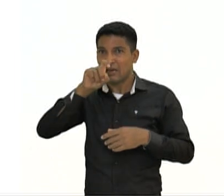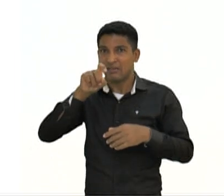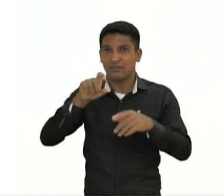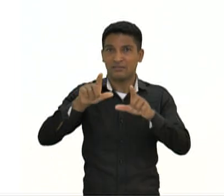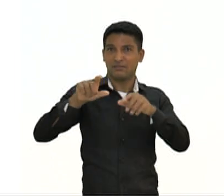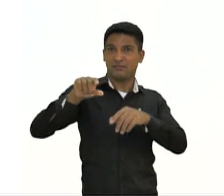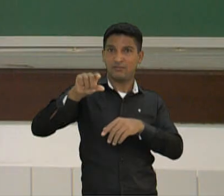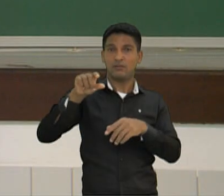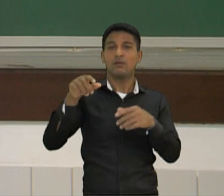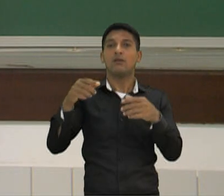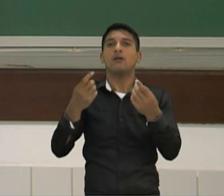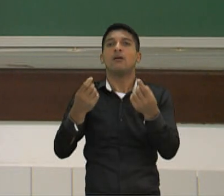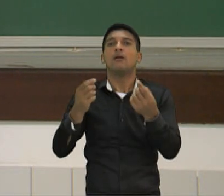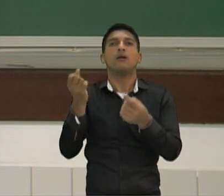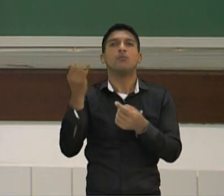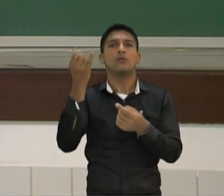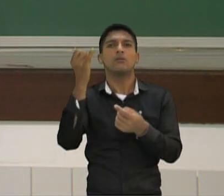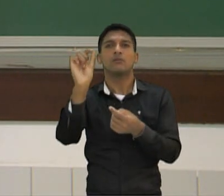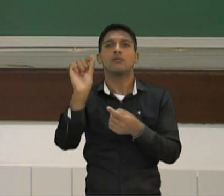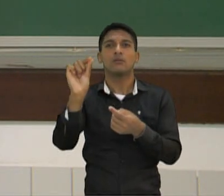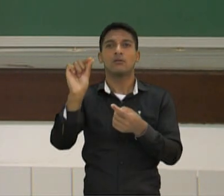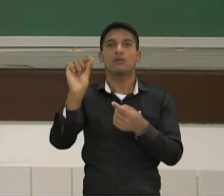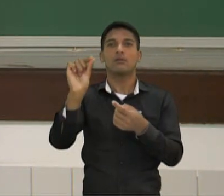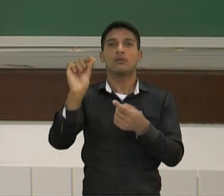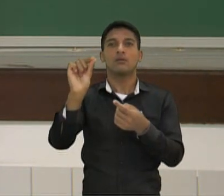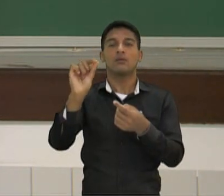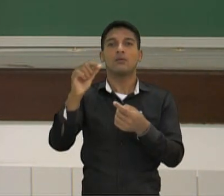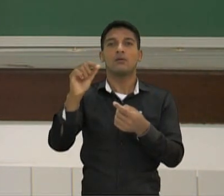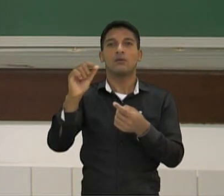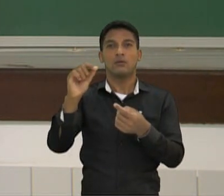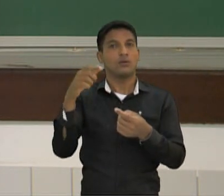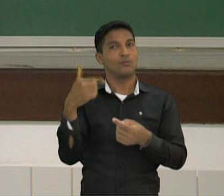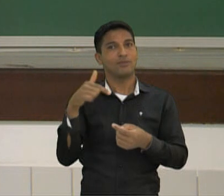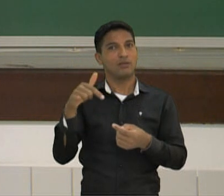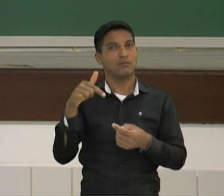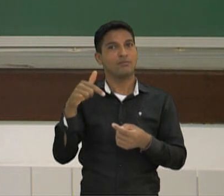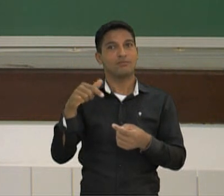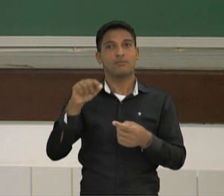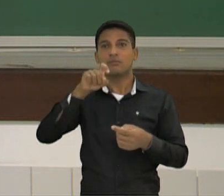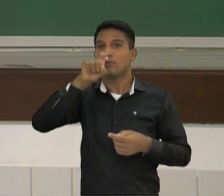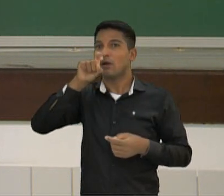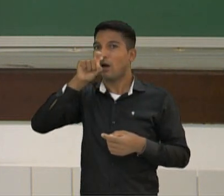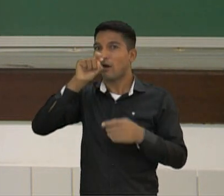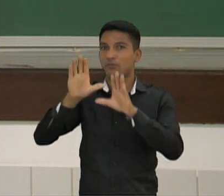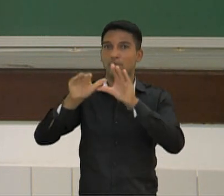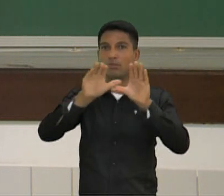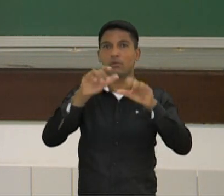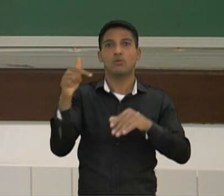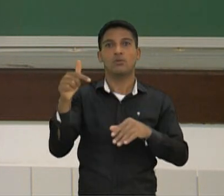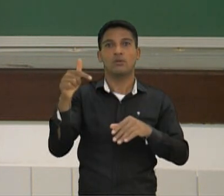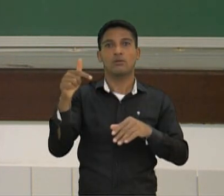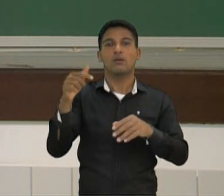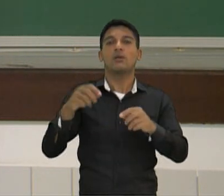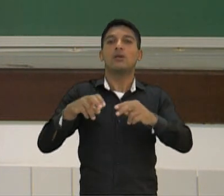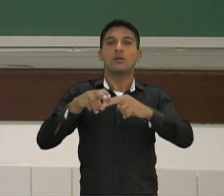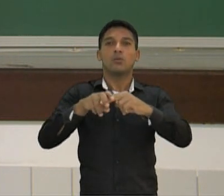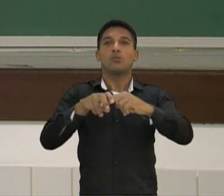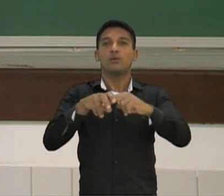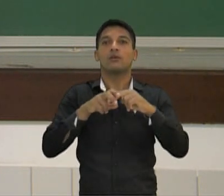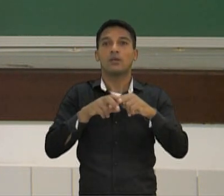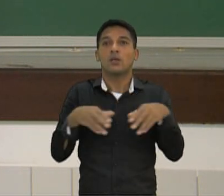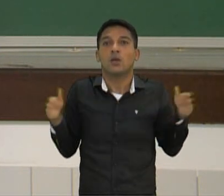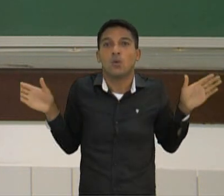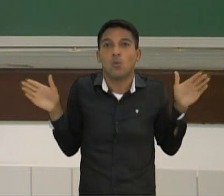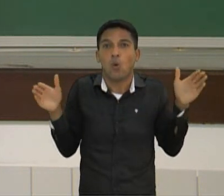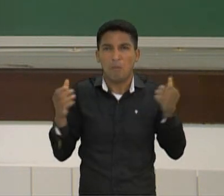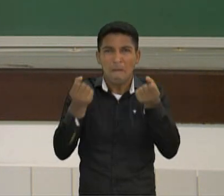bexiga urinária, a ausência, na verdade, da bexiga urinária nas aves é importante porque reduz o peso corporal, permitindo também